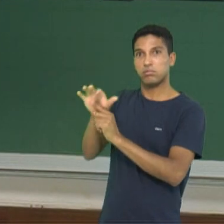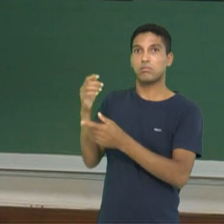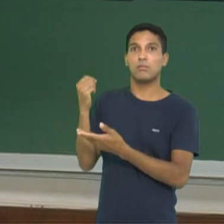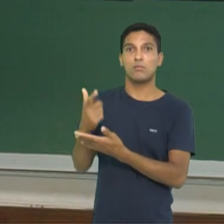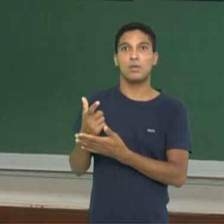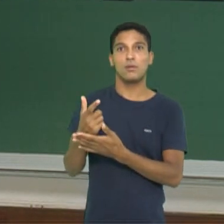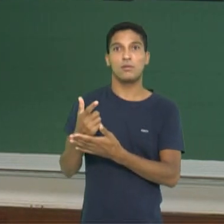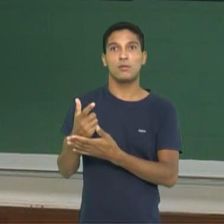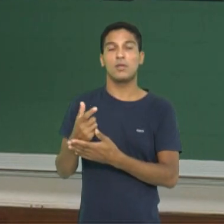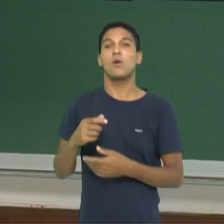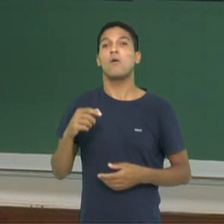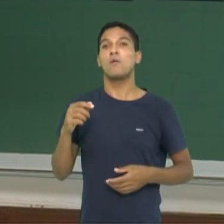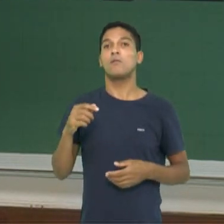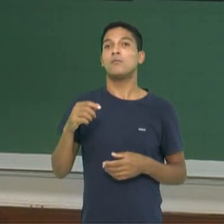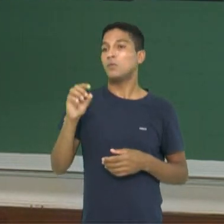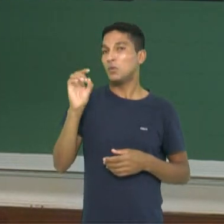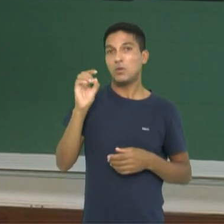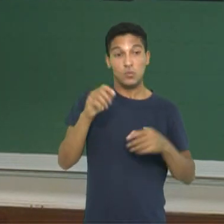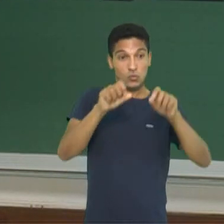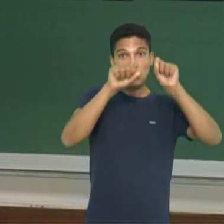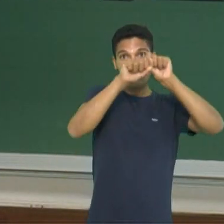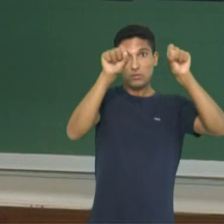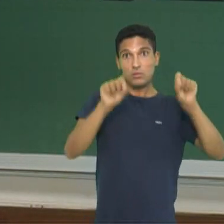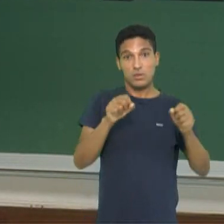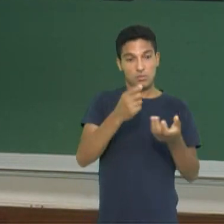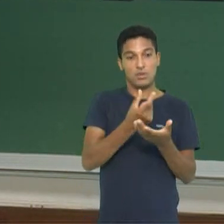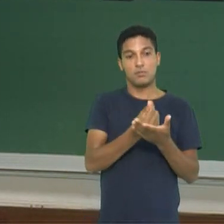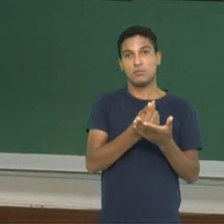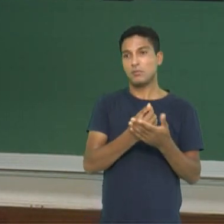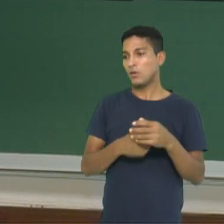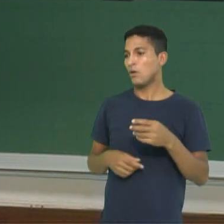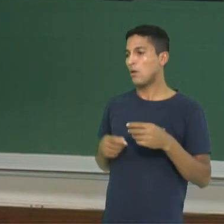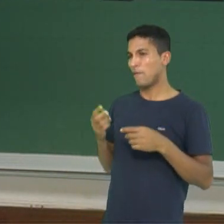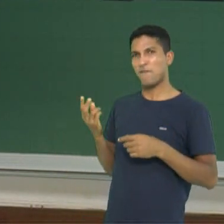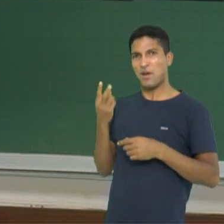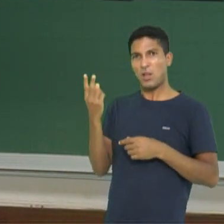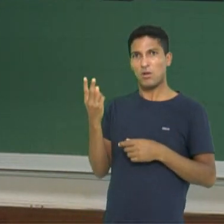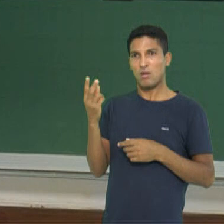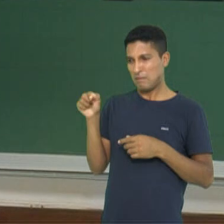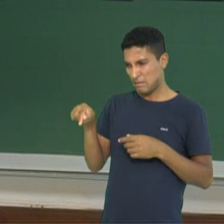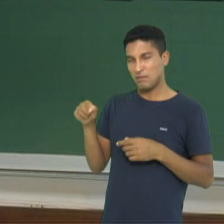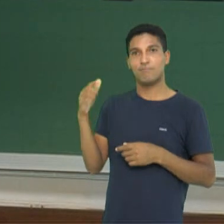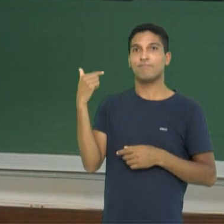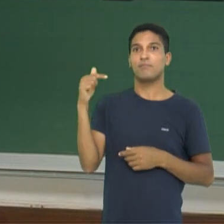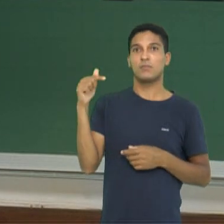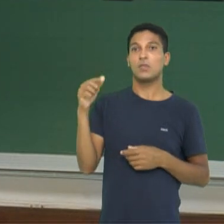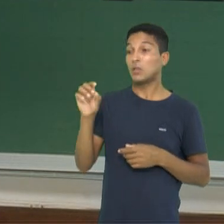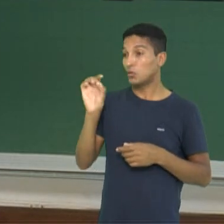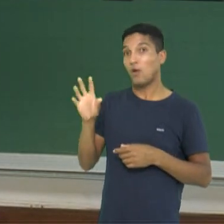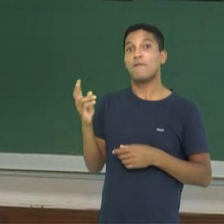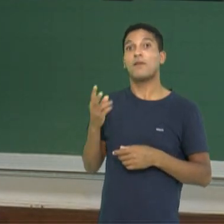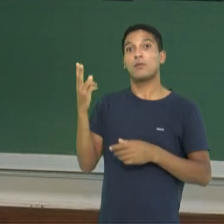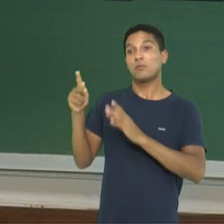passa disso para esse sistema. O sistema vai te valorizar como um consumidor.